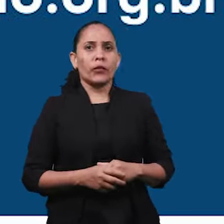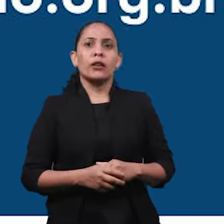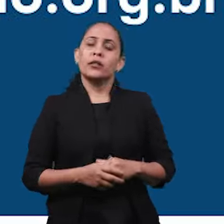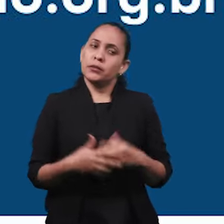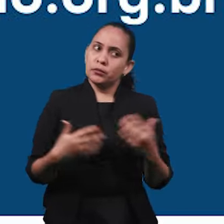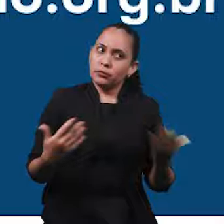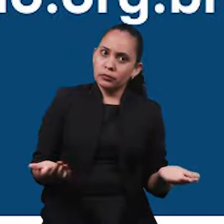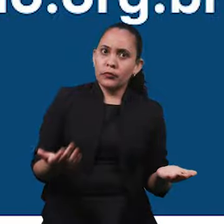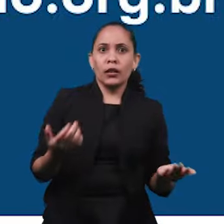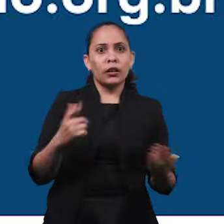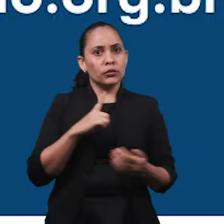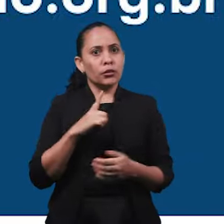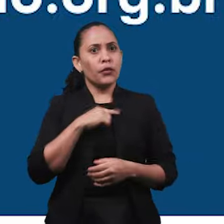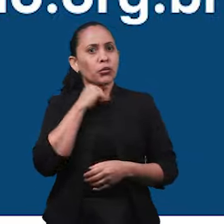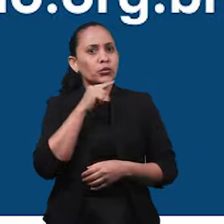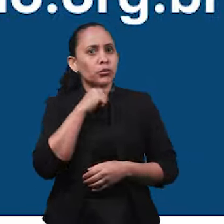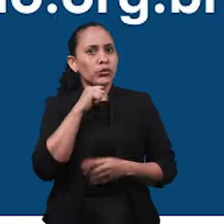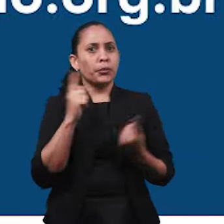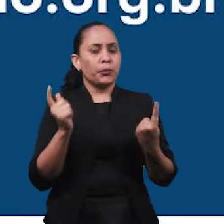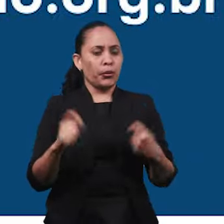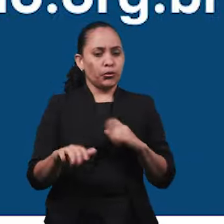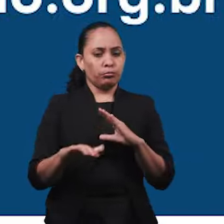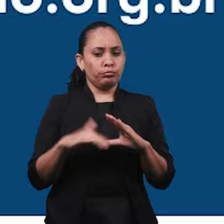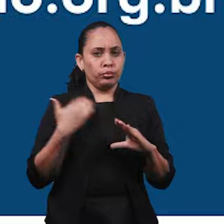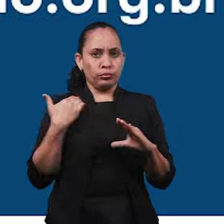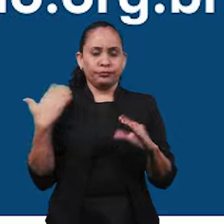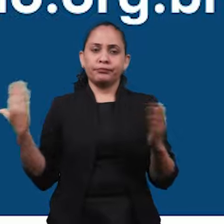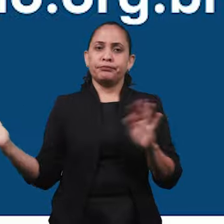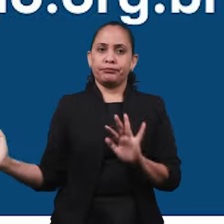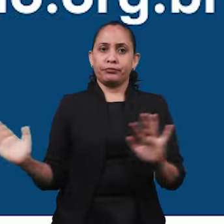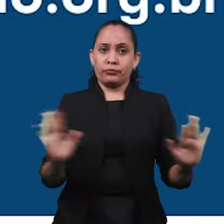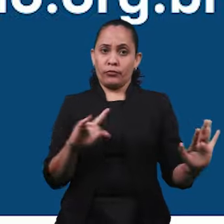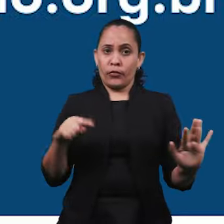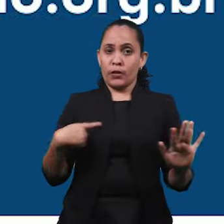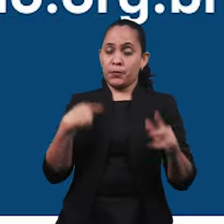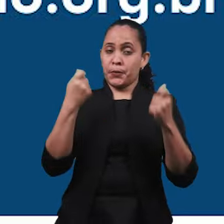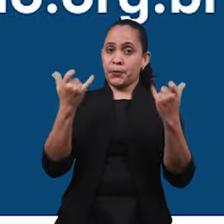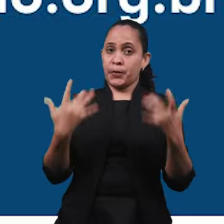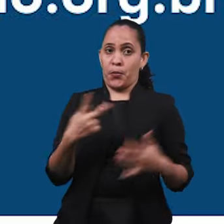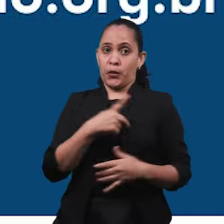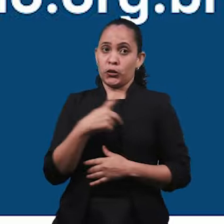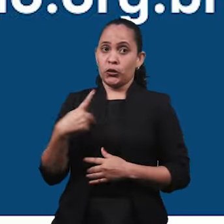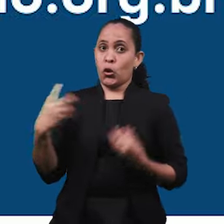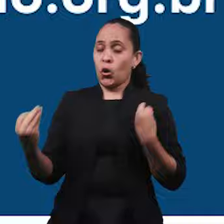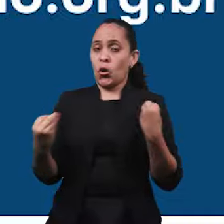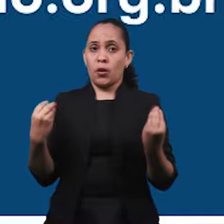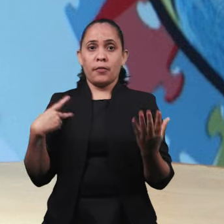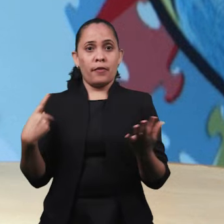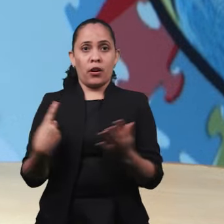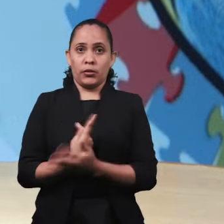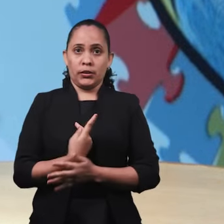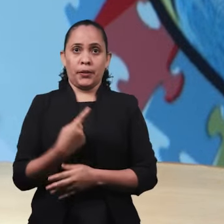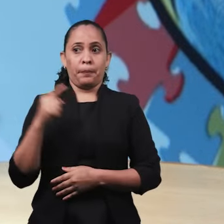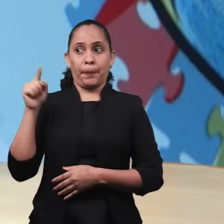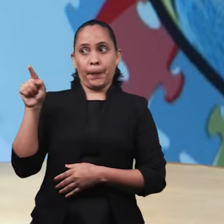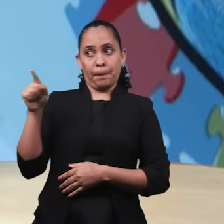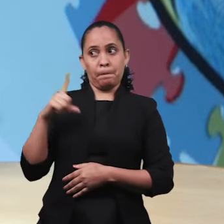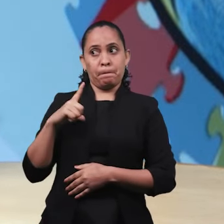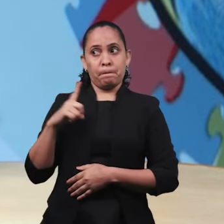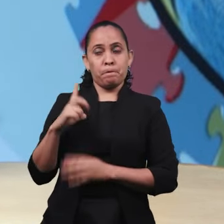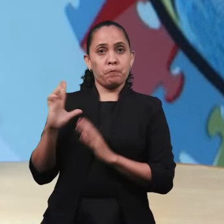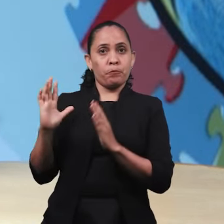comissão.acessibilidade@presbitério.org.br. Né? Aqueles que tiverem alguma dúvida, né? O que nós vamos fazer? Nós vamos explicar para o pastor como será a oficina. Sim. Ele